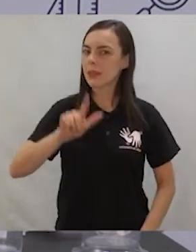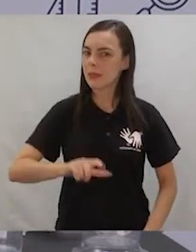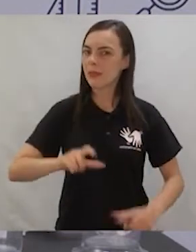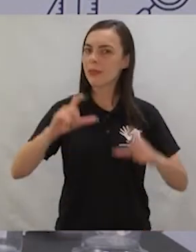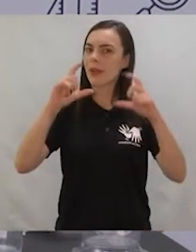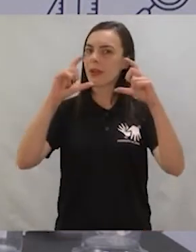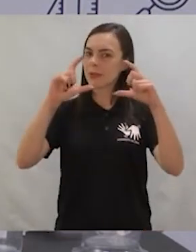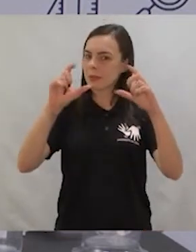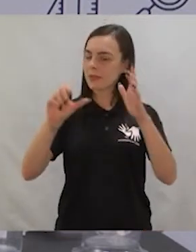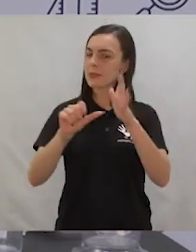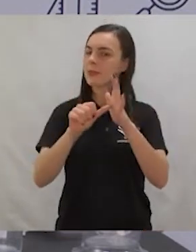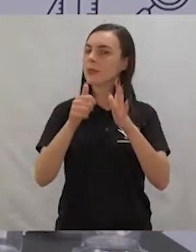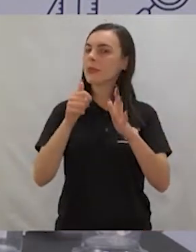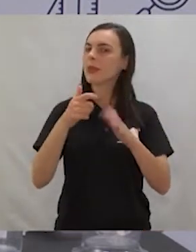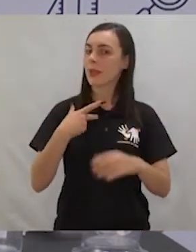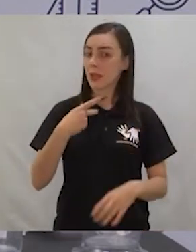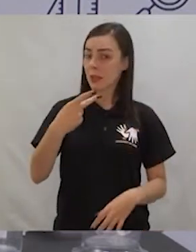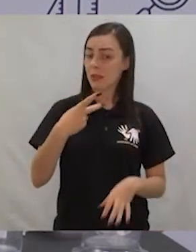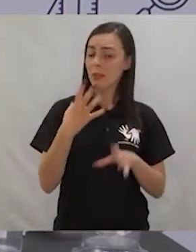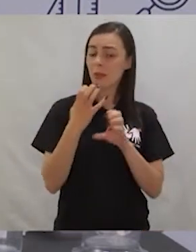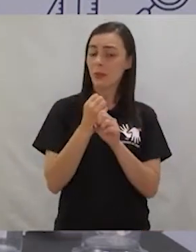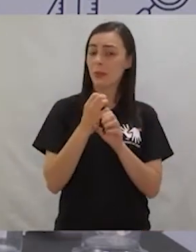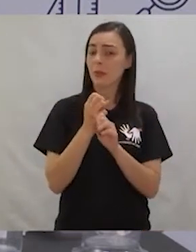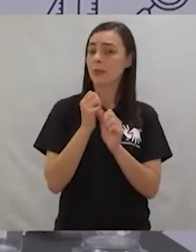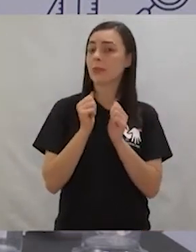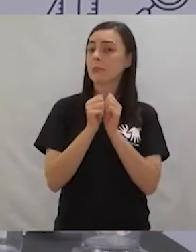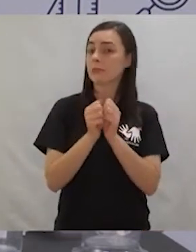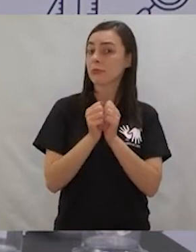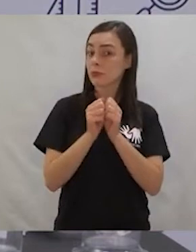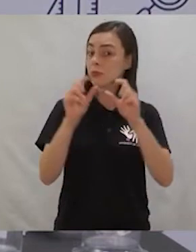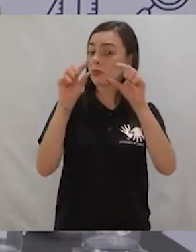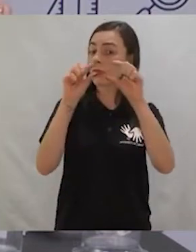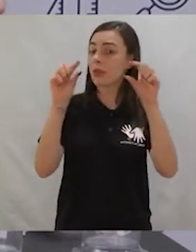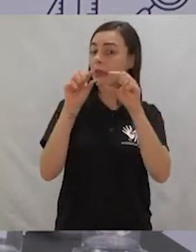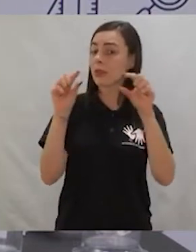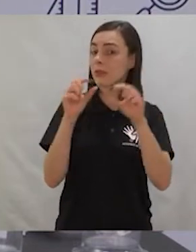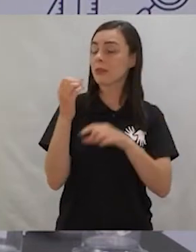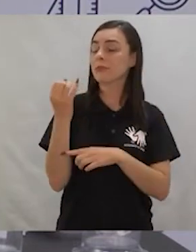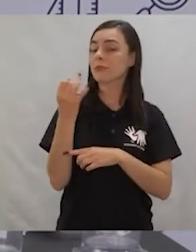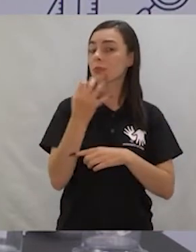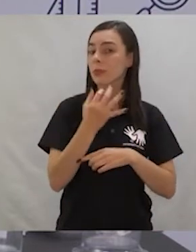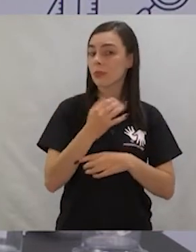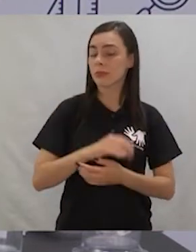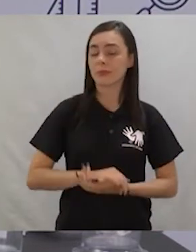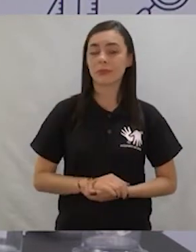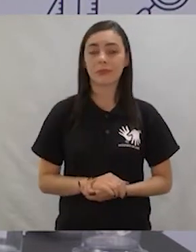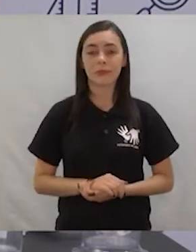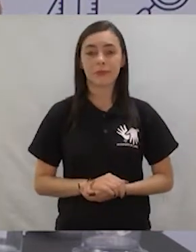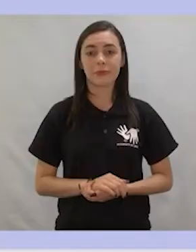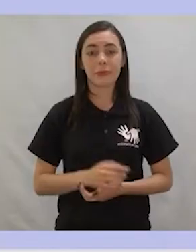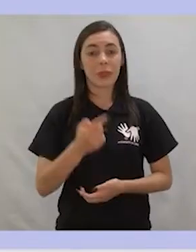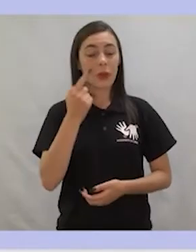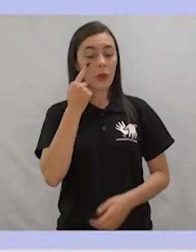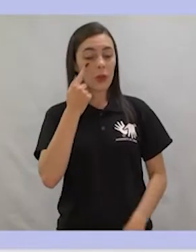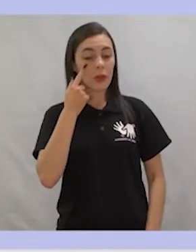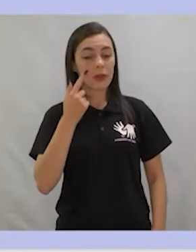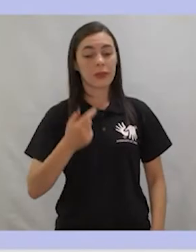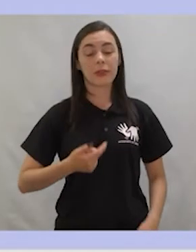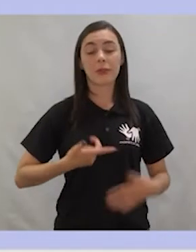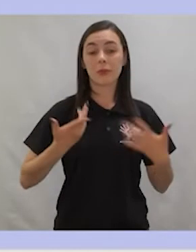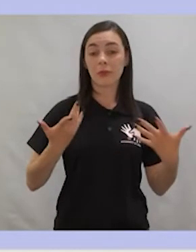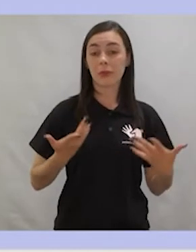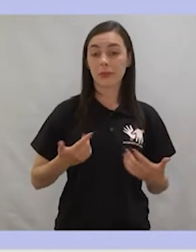primeira estrofe. E nós vamos contar juntos quantos versos tinham. Olha lá, ó. Enquanto